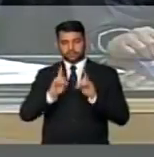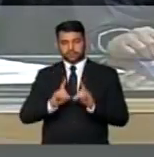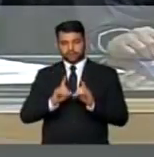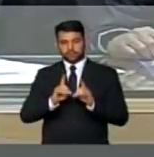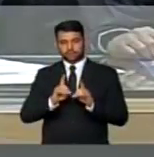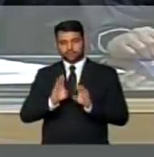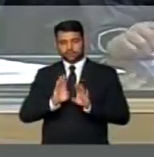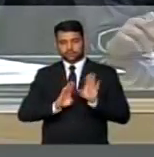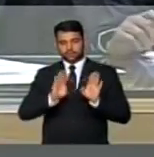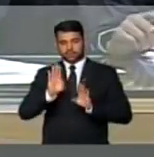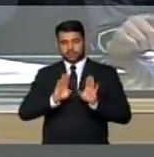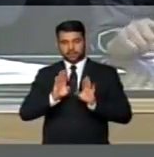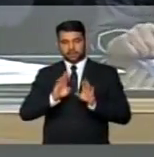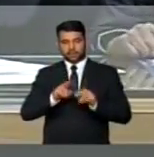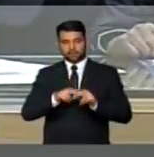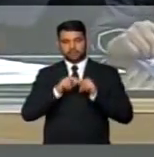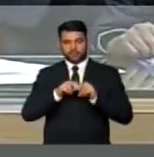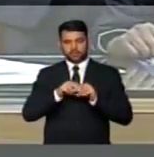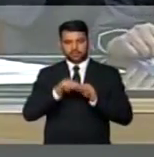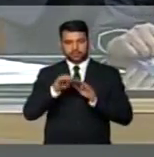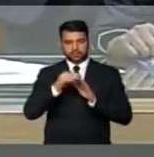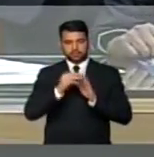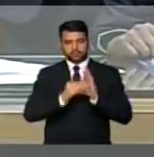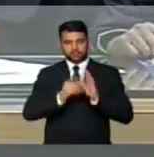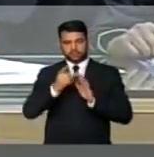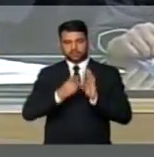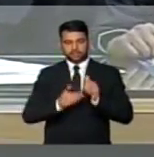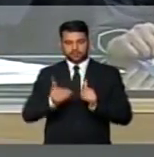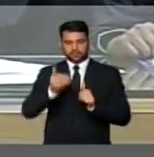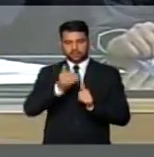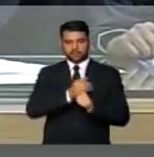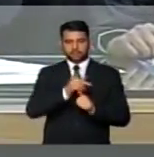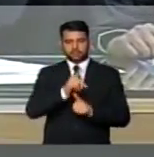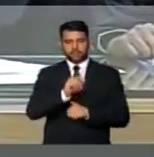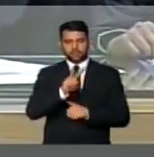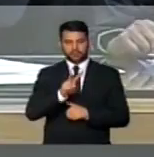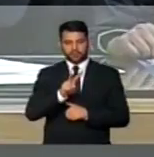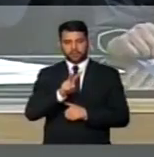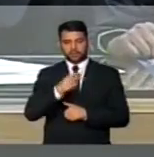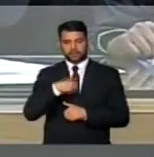de destaque à parte da medida provisória em substituição ao PLV,